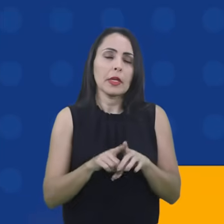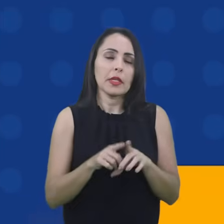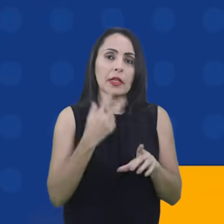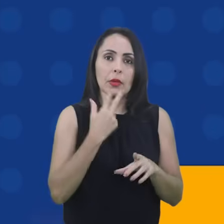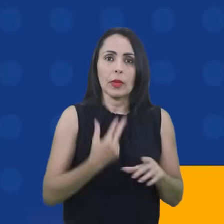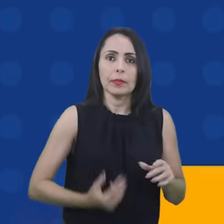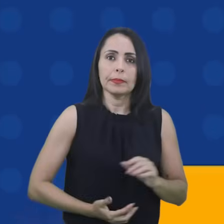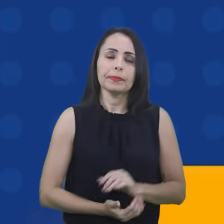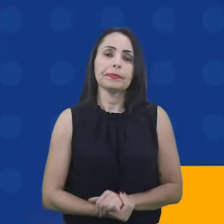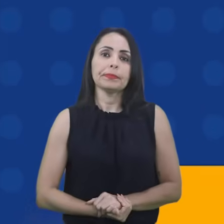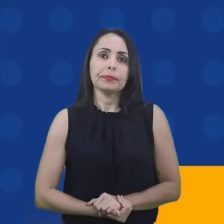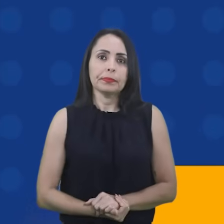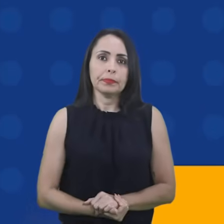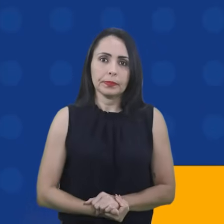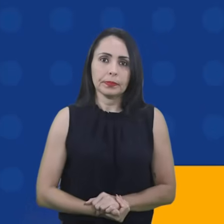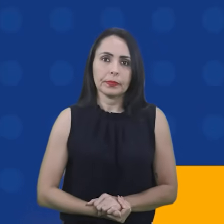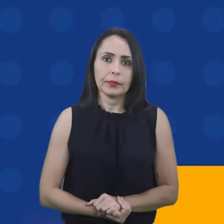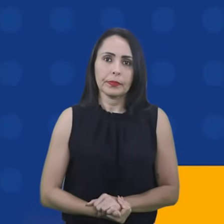lingual.